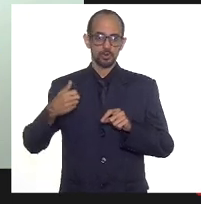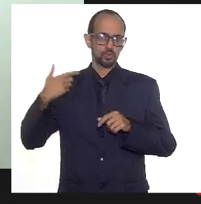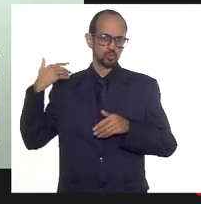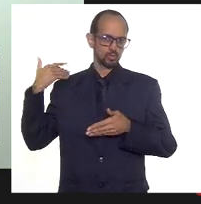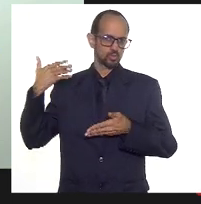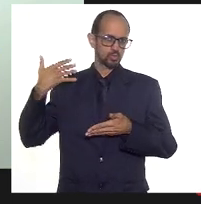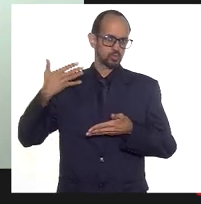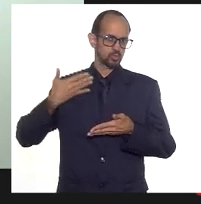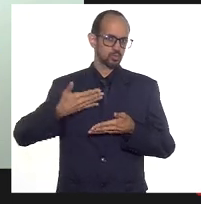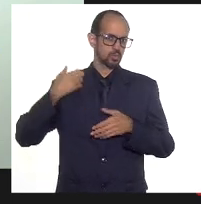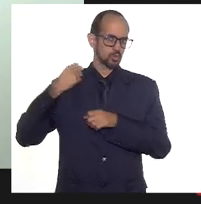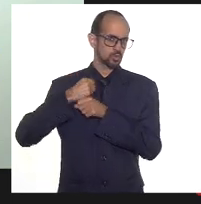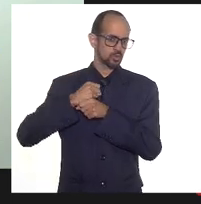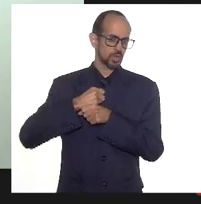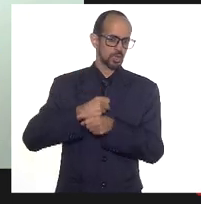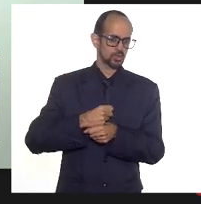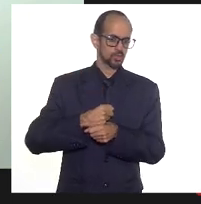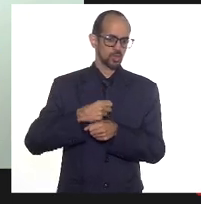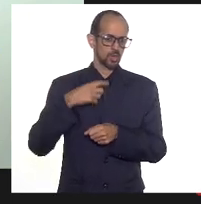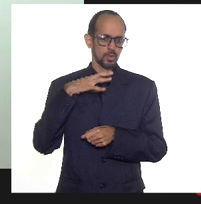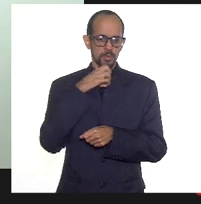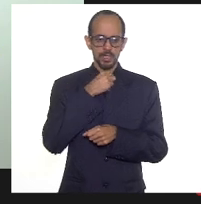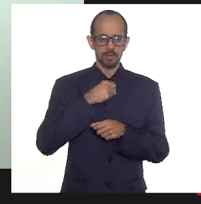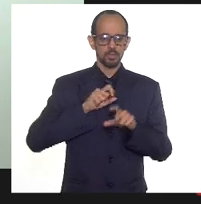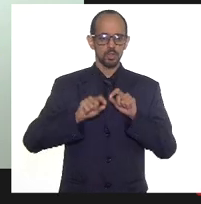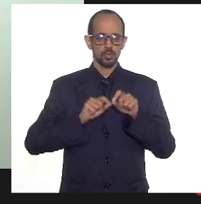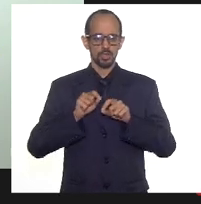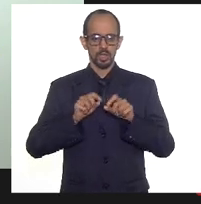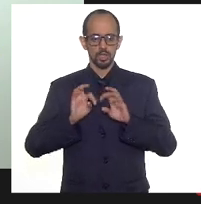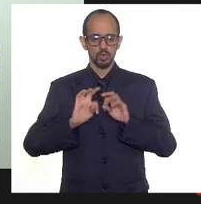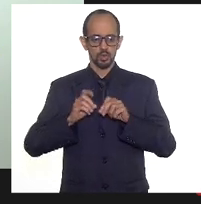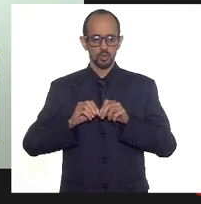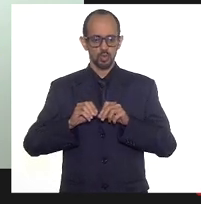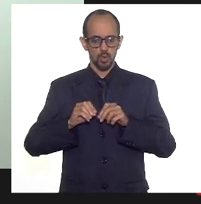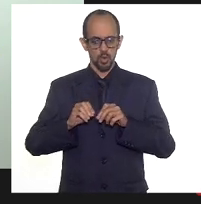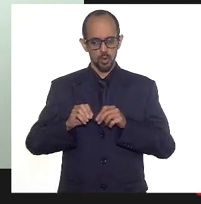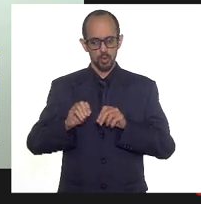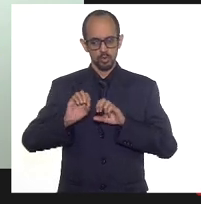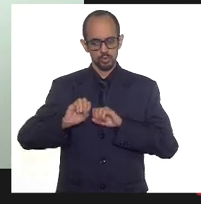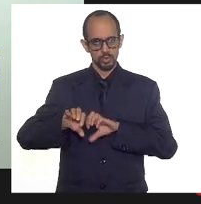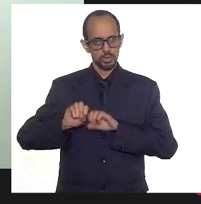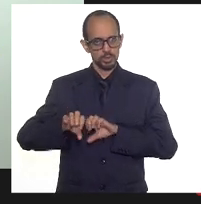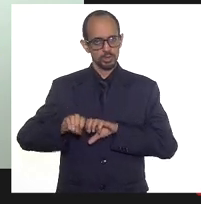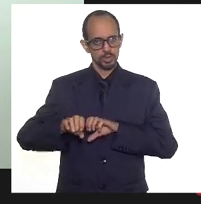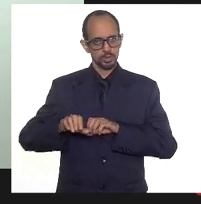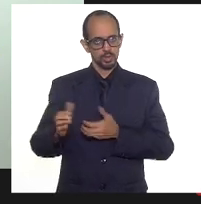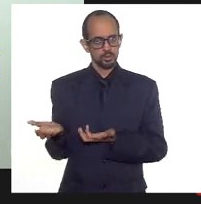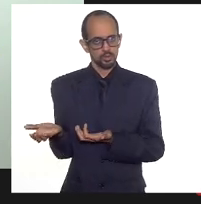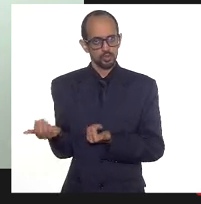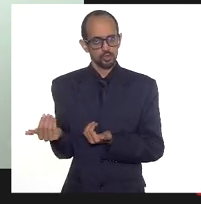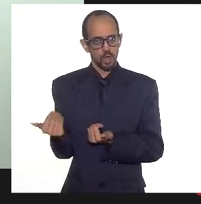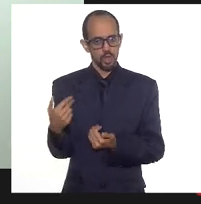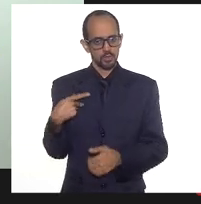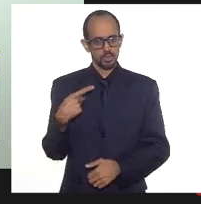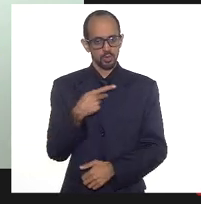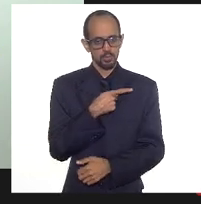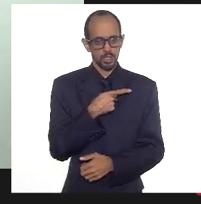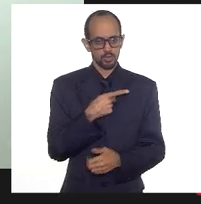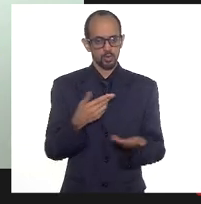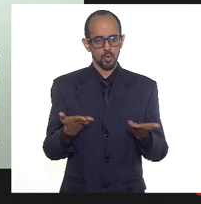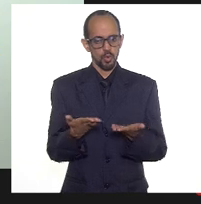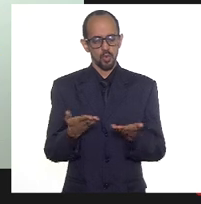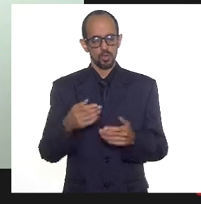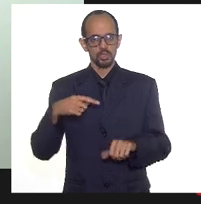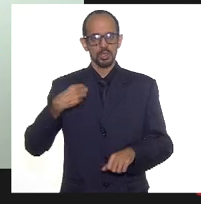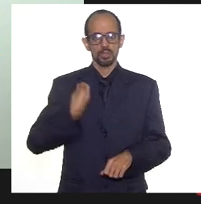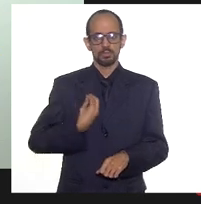preparo hoje que é feito, por exemplo, para os garotos ou jovens que querem ingressar como pastor, tem todo um processo hoje, eles